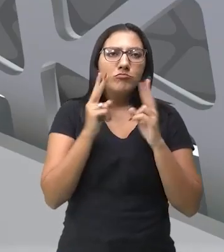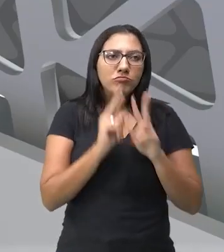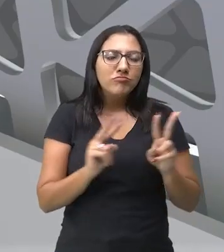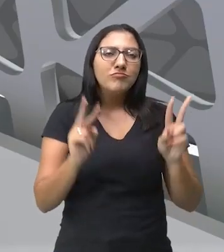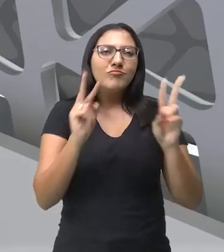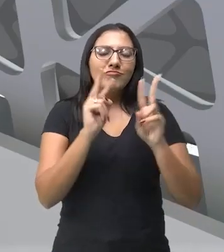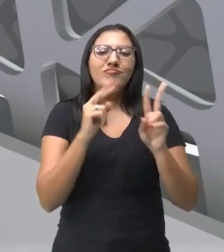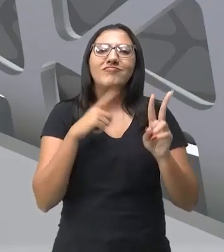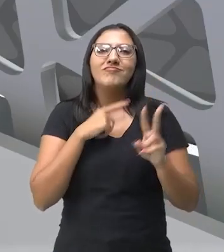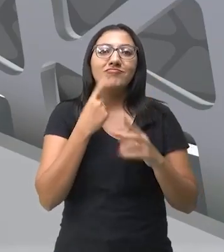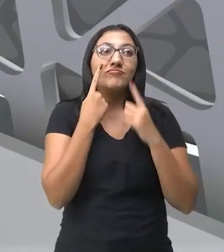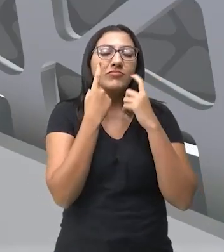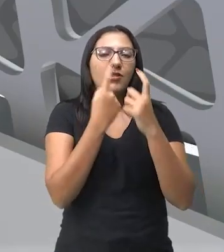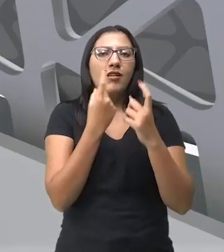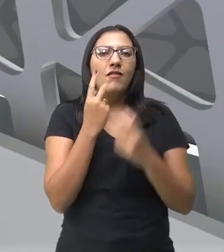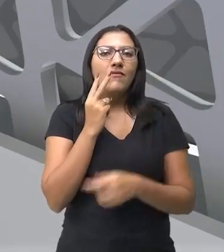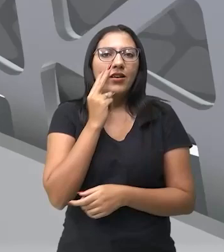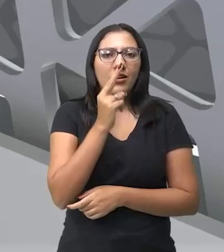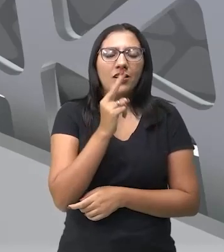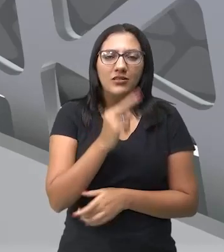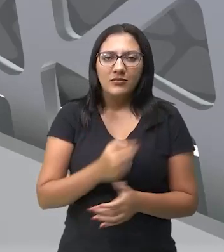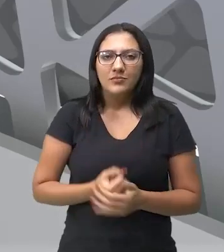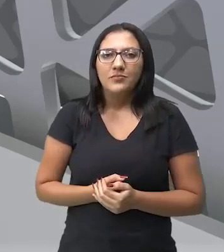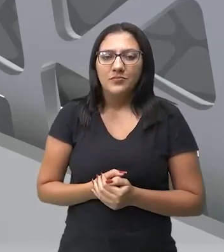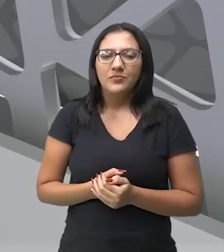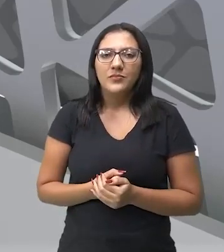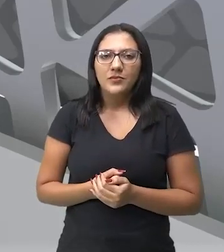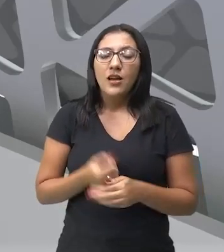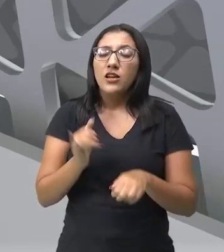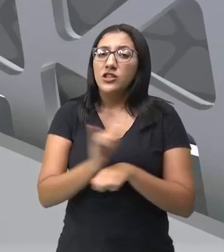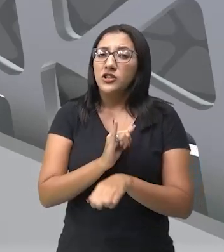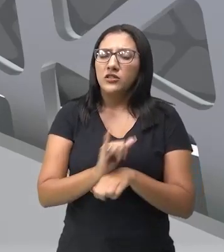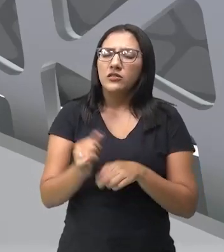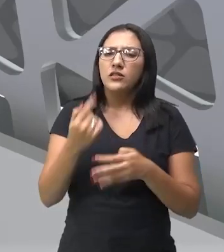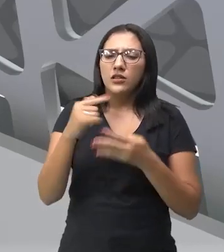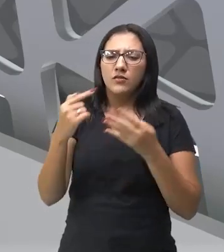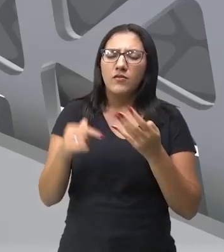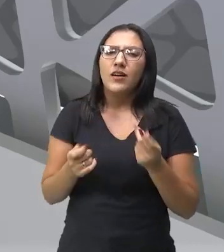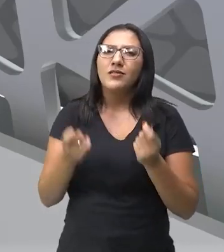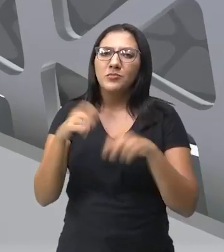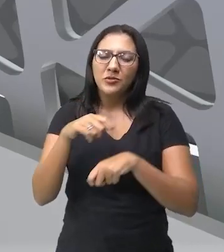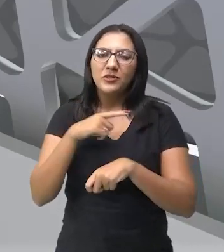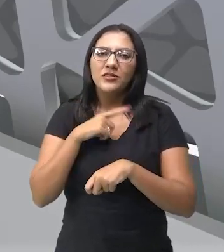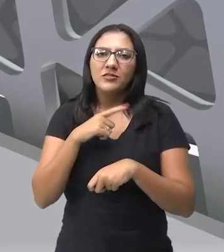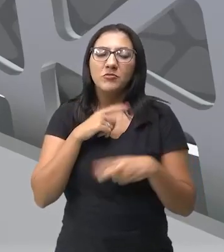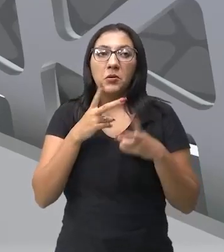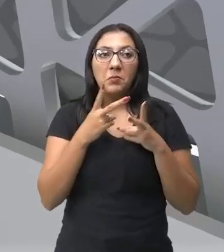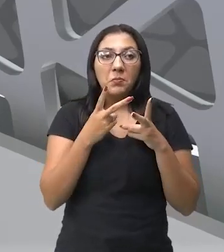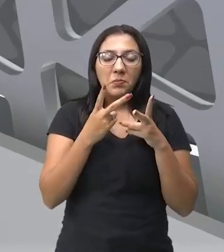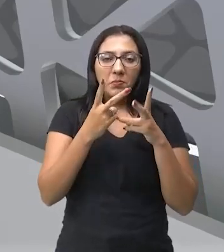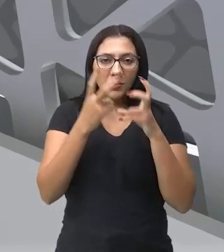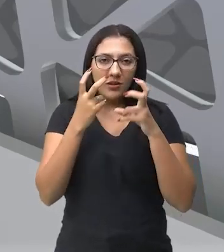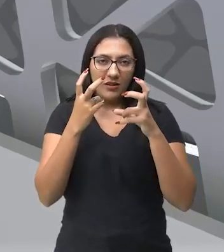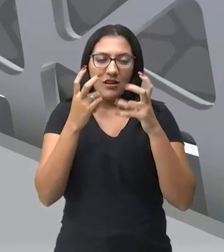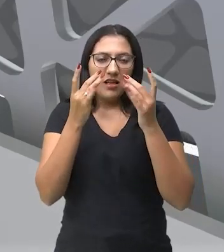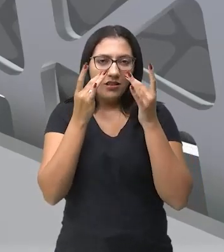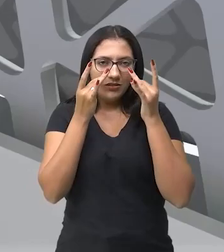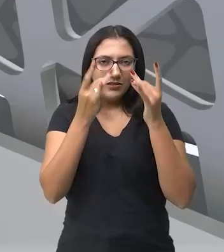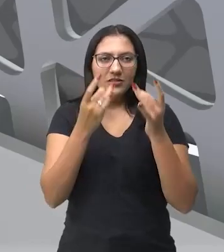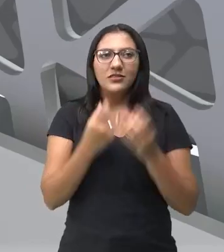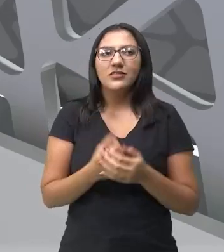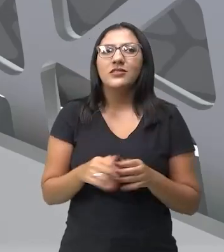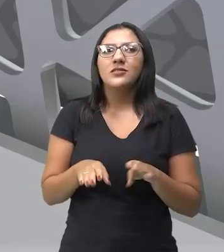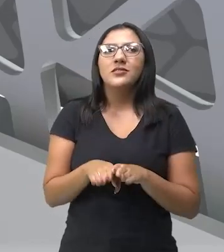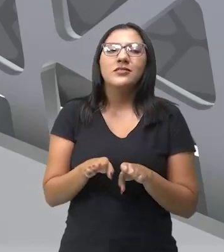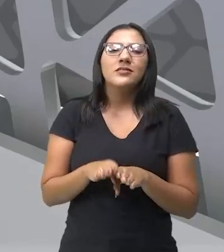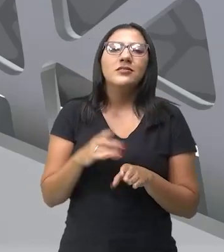sua atenção para que você vá lá ler sobre aquela informação que se tem. Correto? Dito